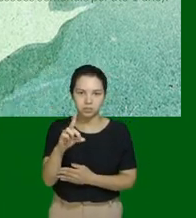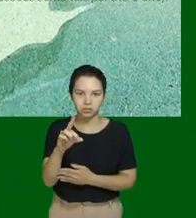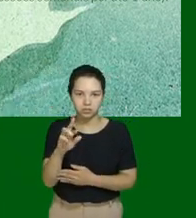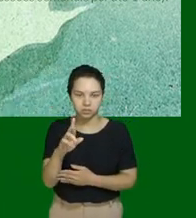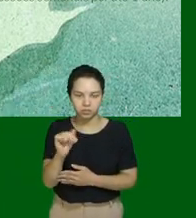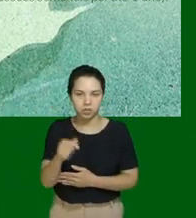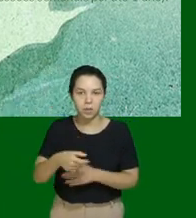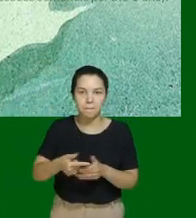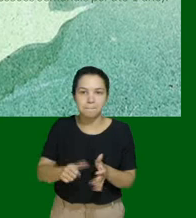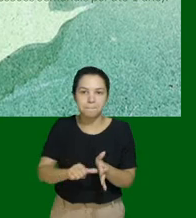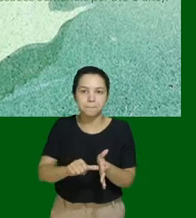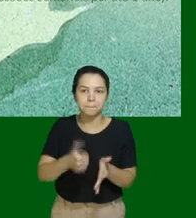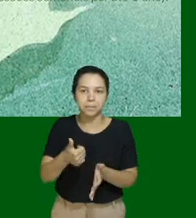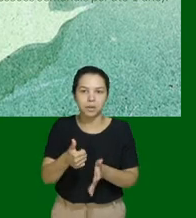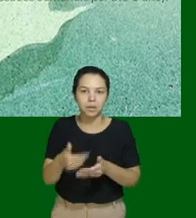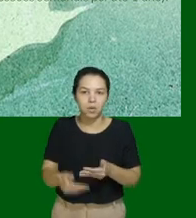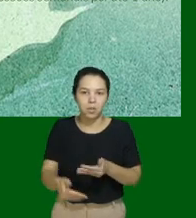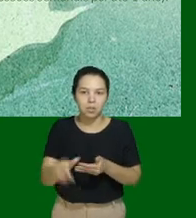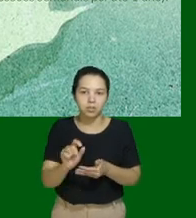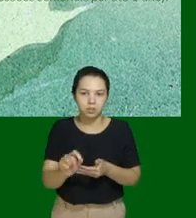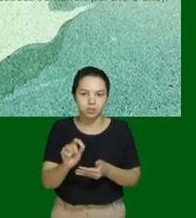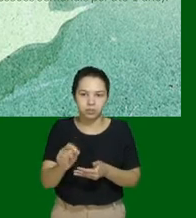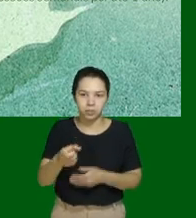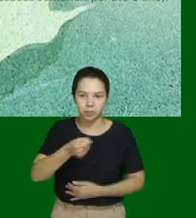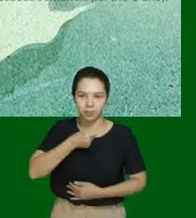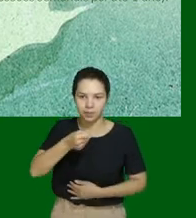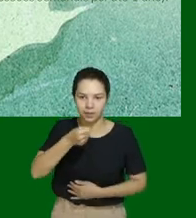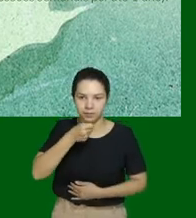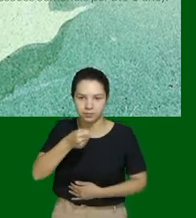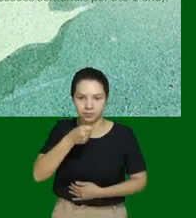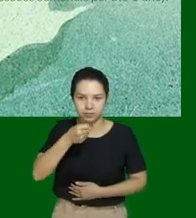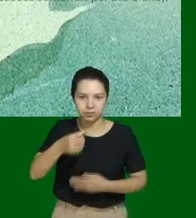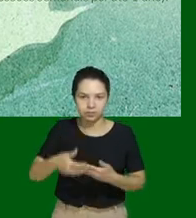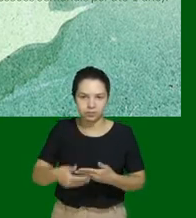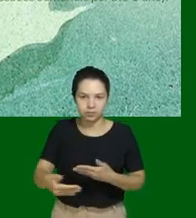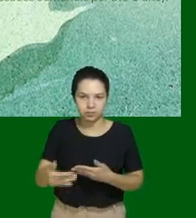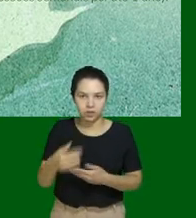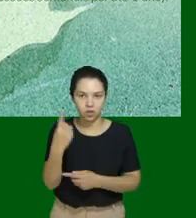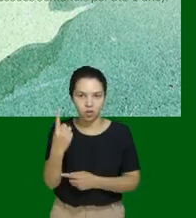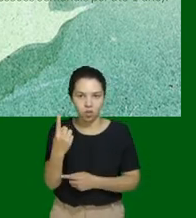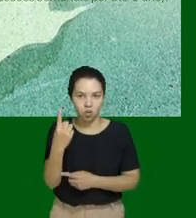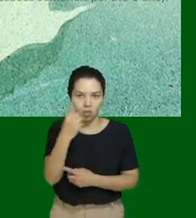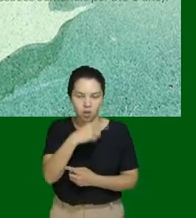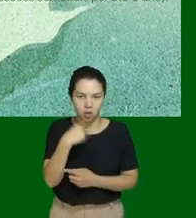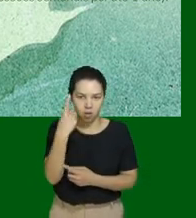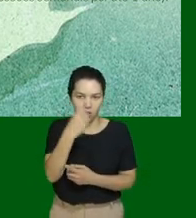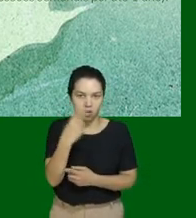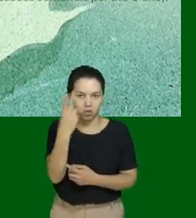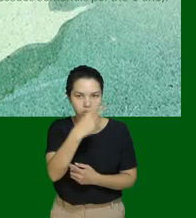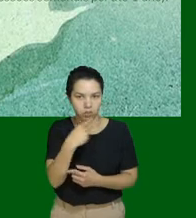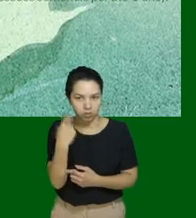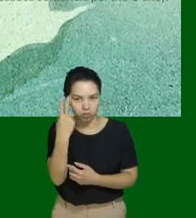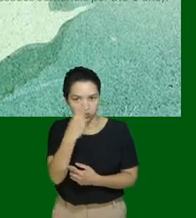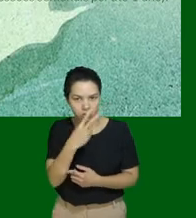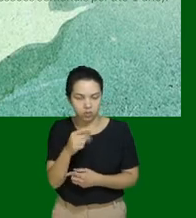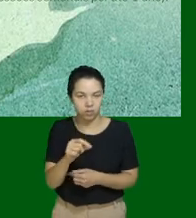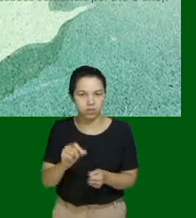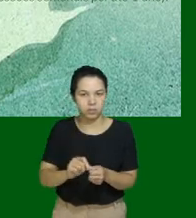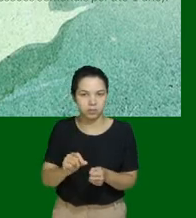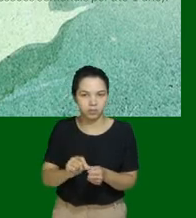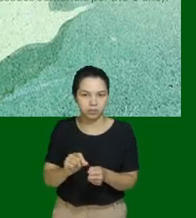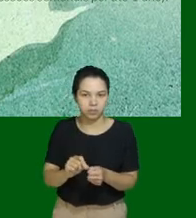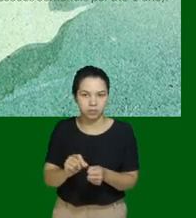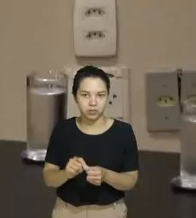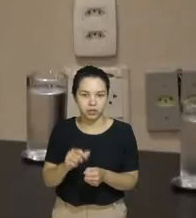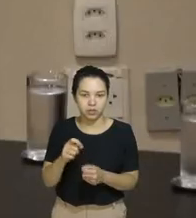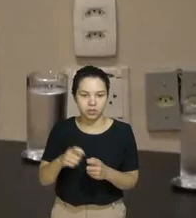inicial. Essa entrevista, ela dura entre 1h30 e 2 horas. Ela é feita com a nossa